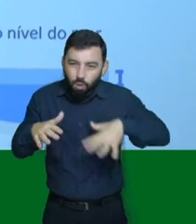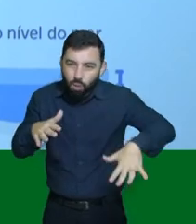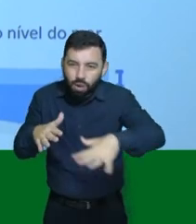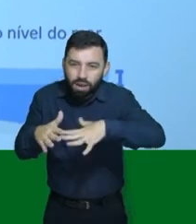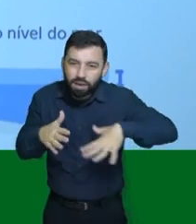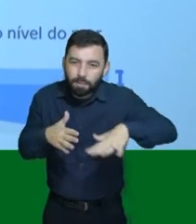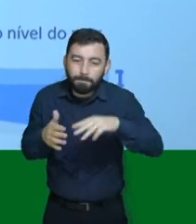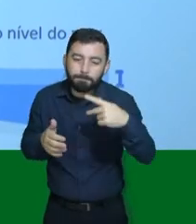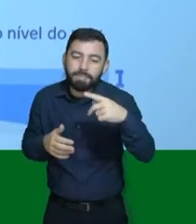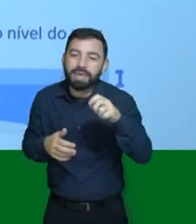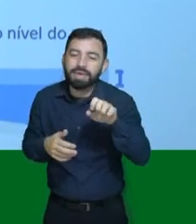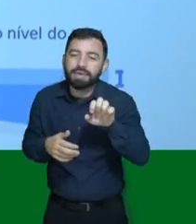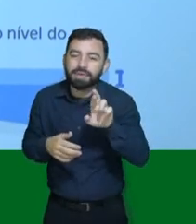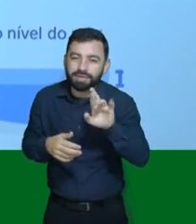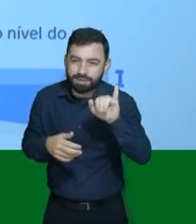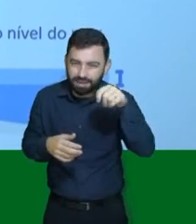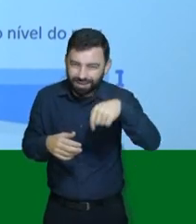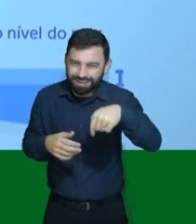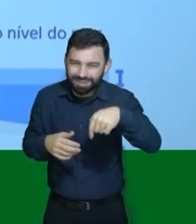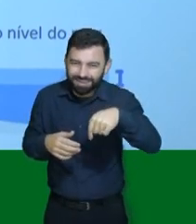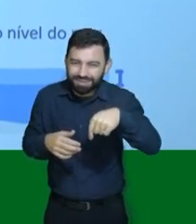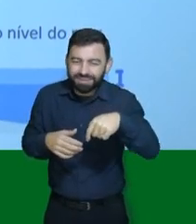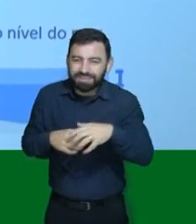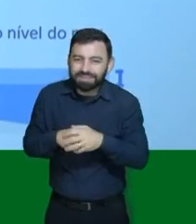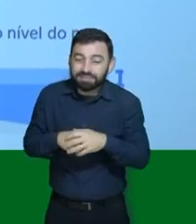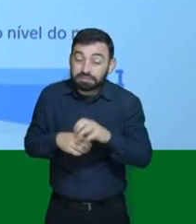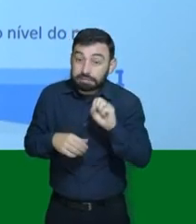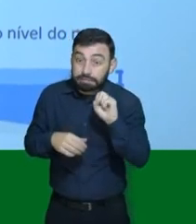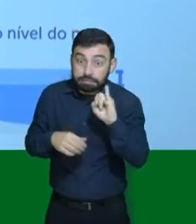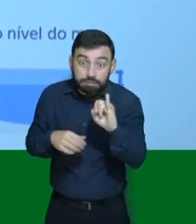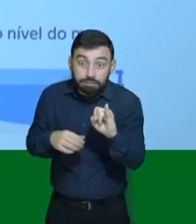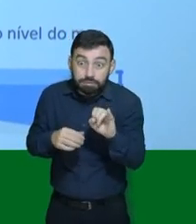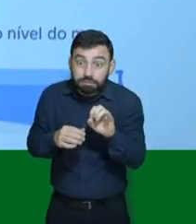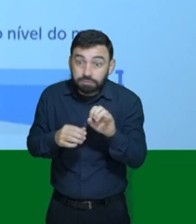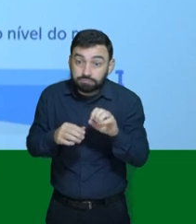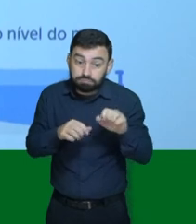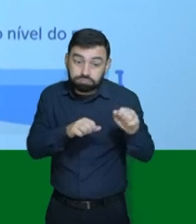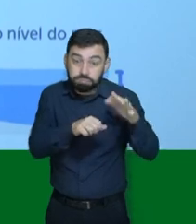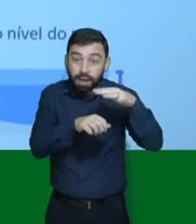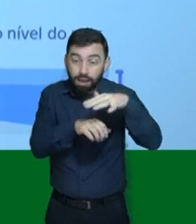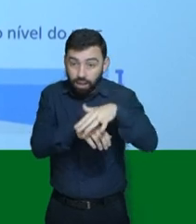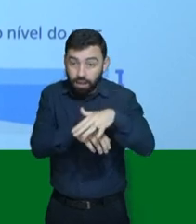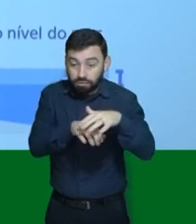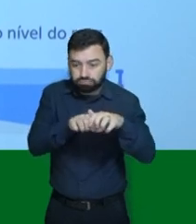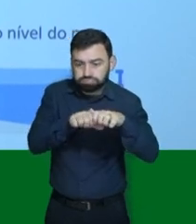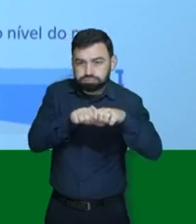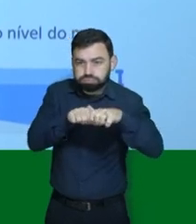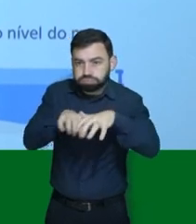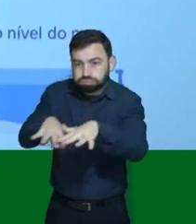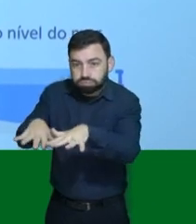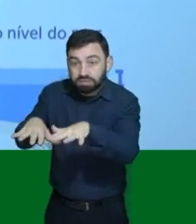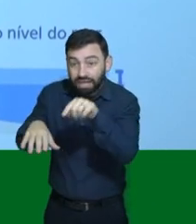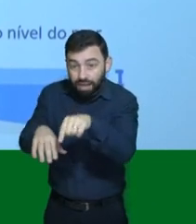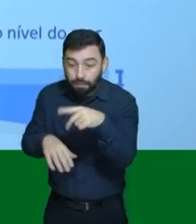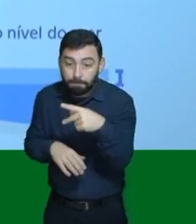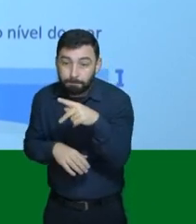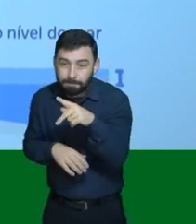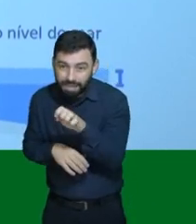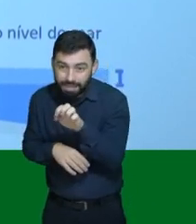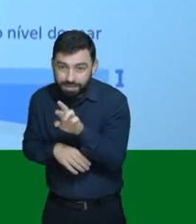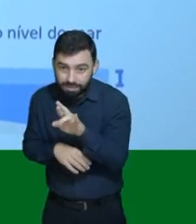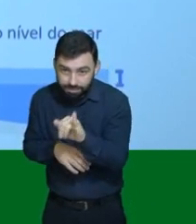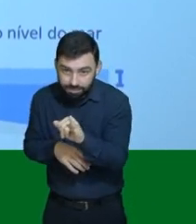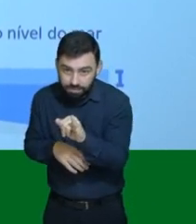Então, se isso continuar, por exemplo, esse oceano chegar, esse mar chegar na Lagoa do Peri, acabou. Né?